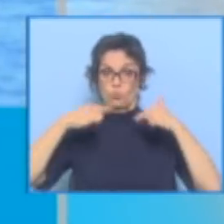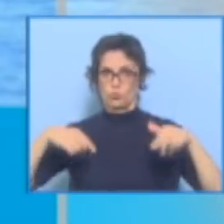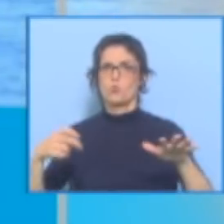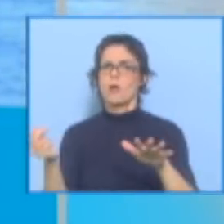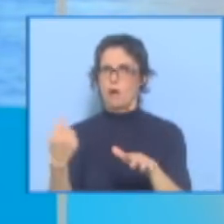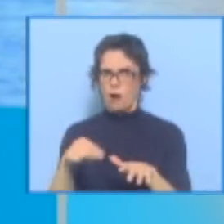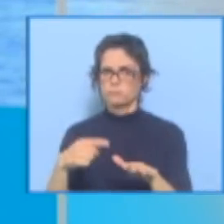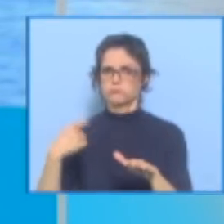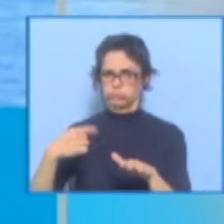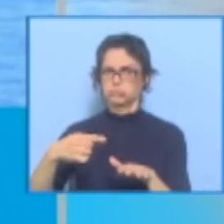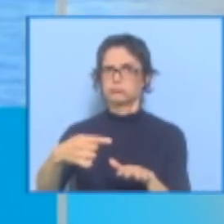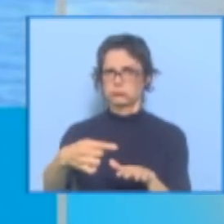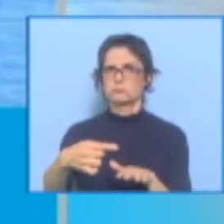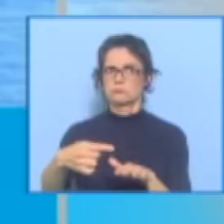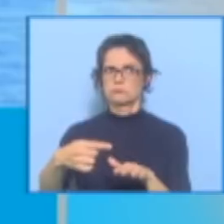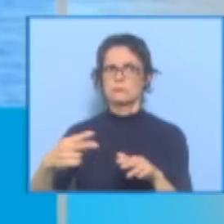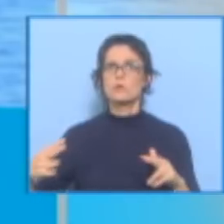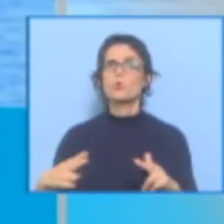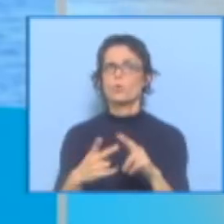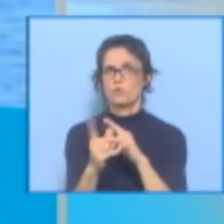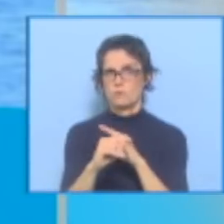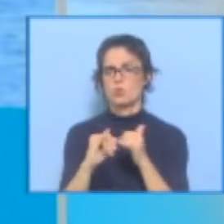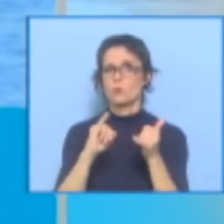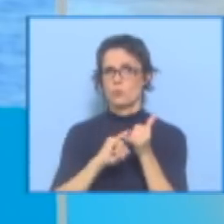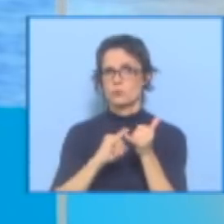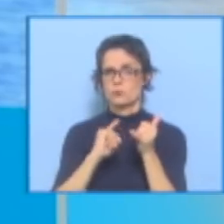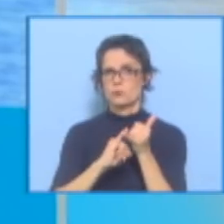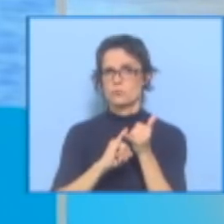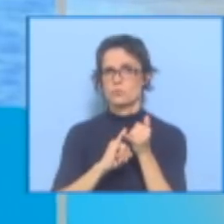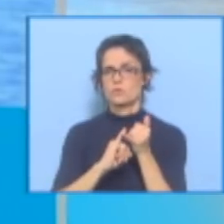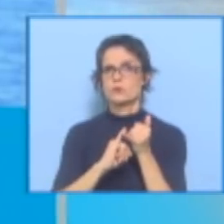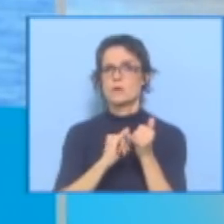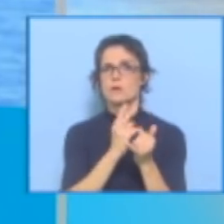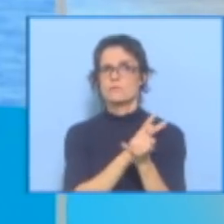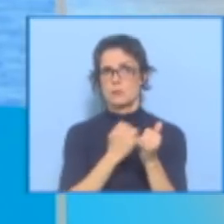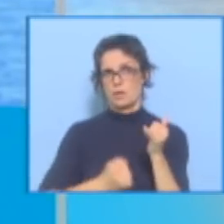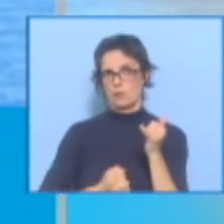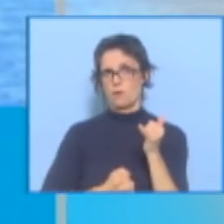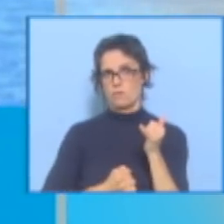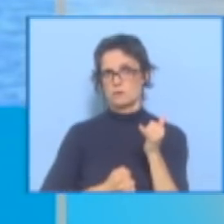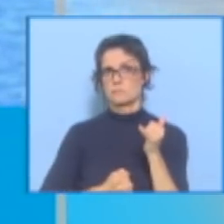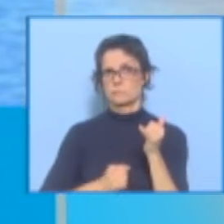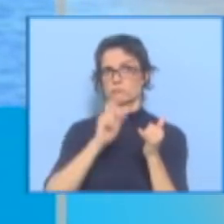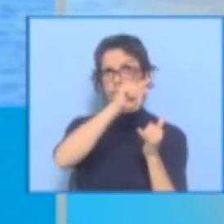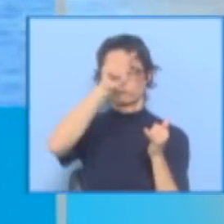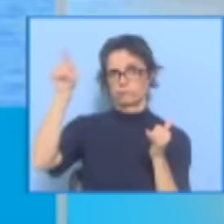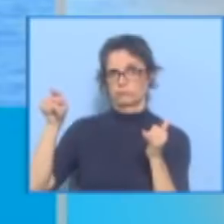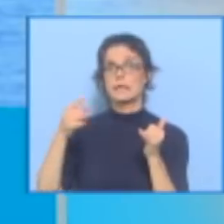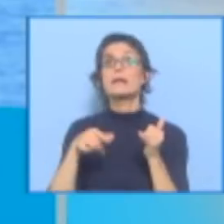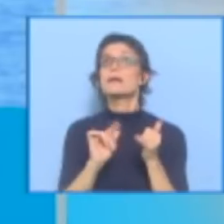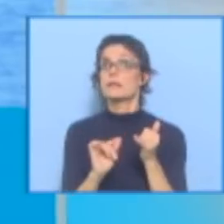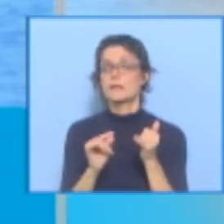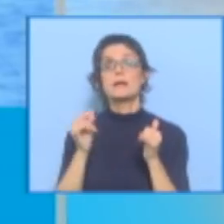com todas as associações de estudantes da Católica e a de Teologia é uma delas que